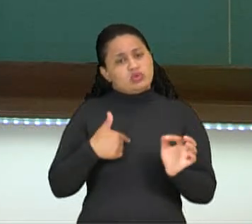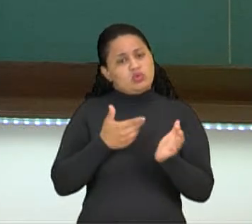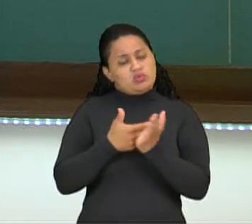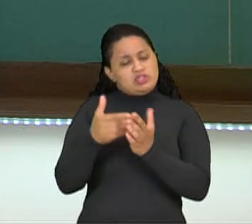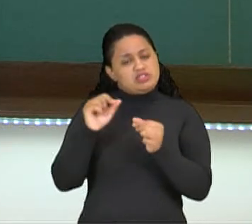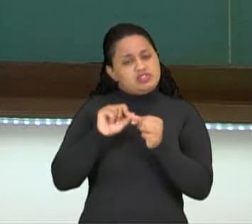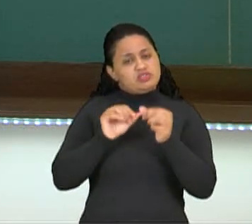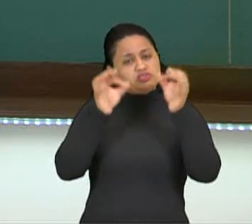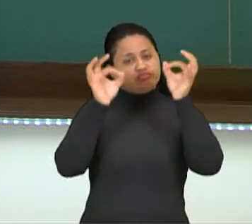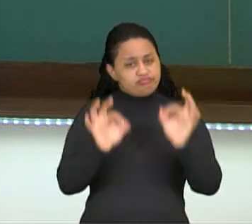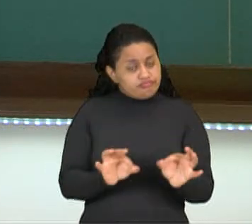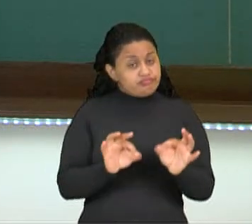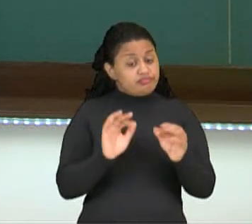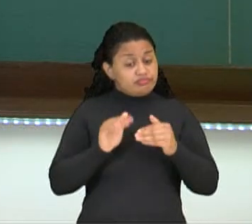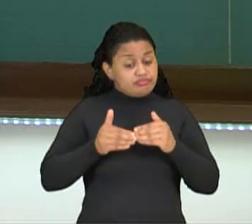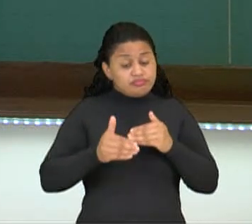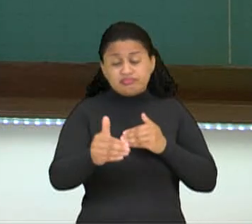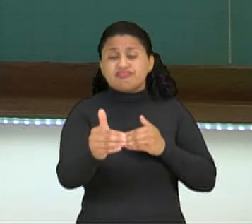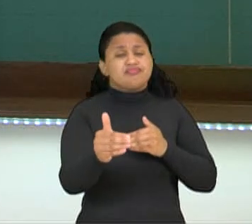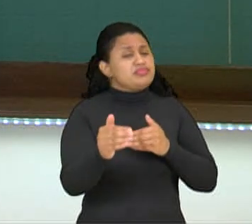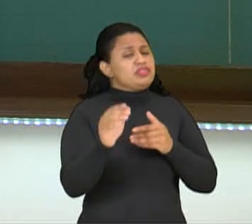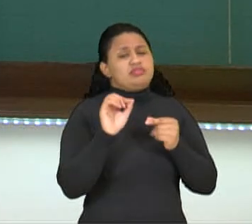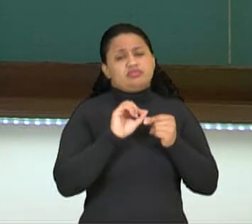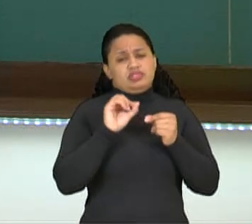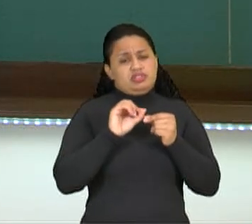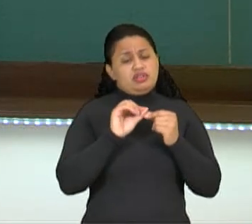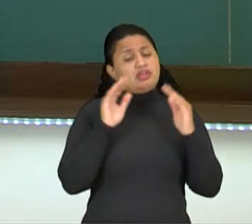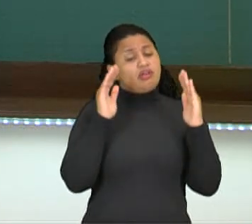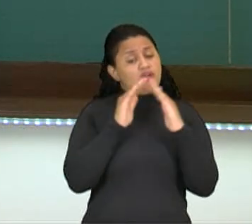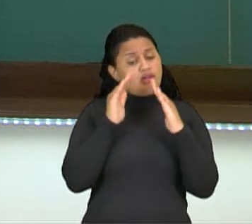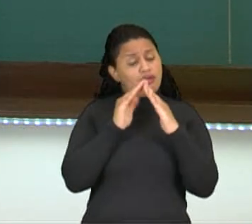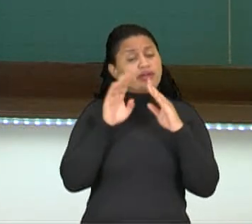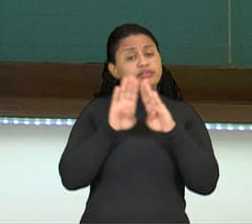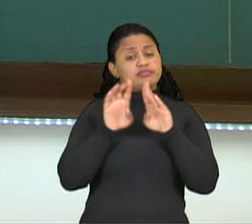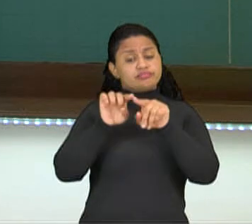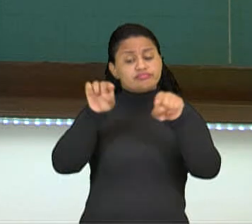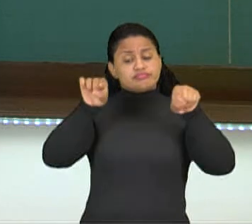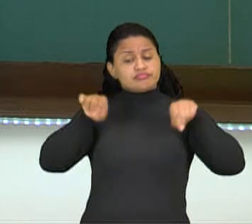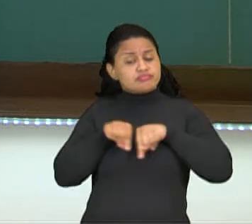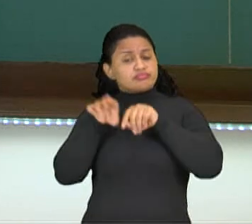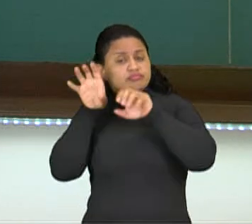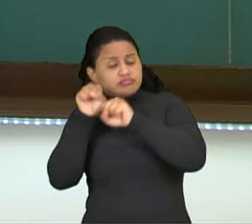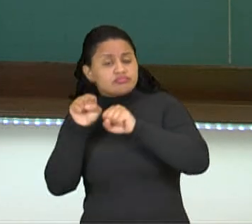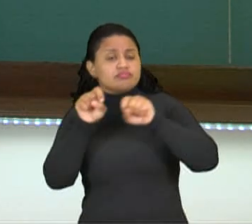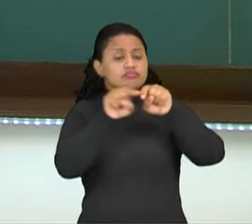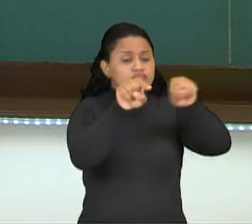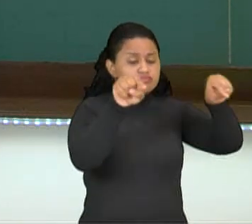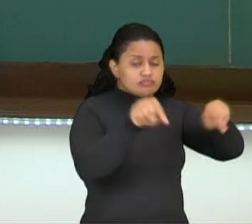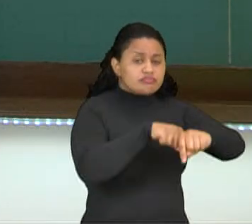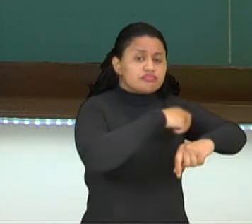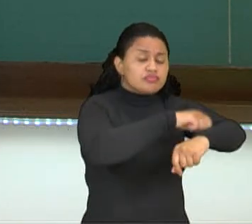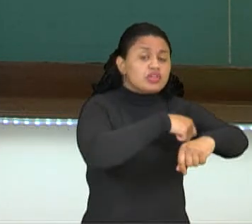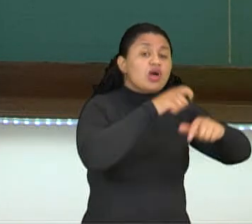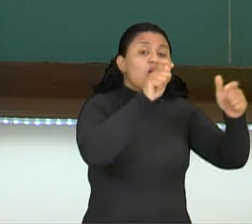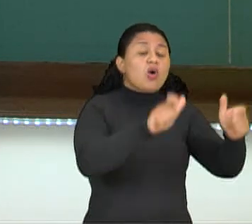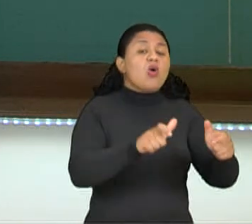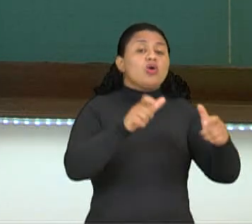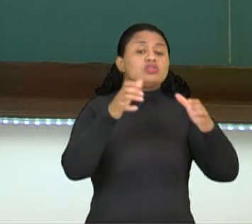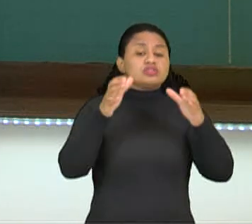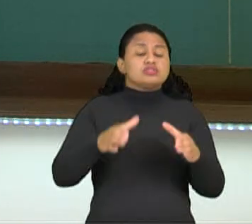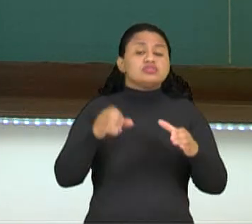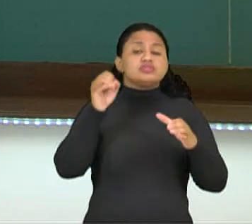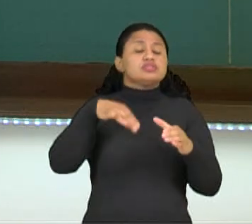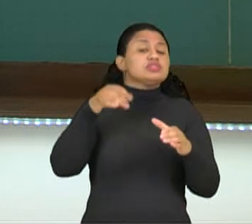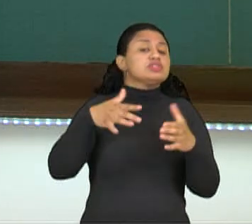agora, não fazer mais isso. Inclusive em casa, né? No nosso quarto, na cozinha. Onde é que está o seu lixo, o lixo